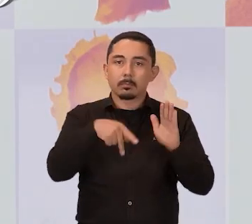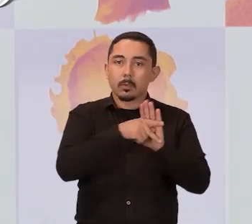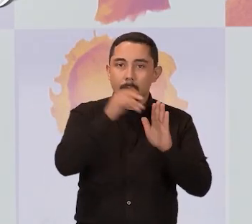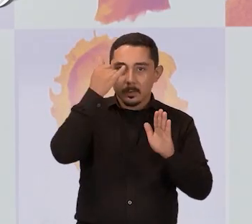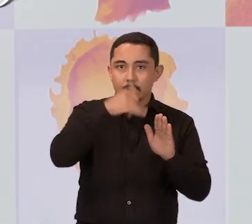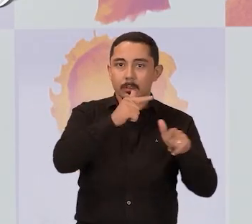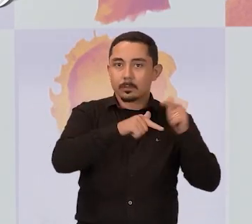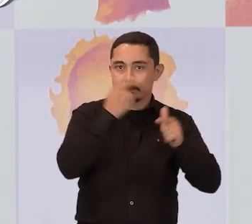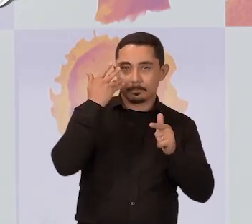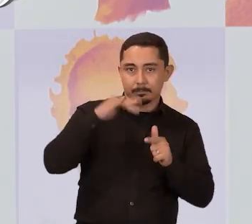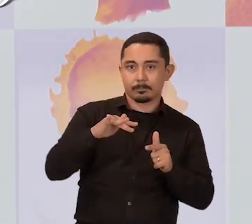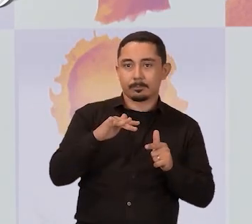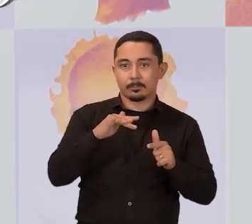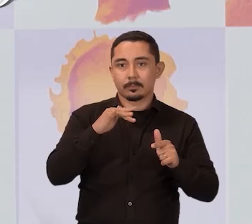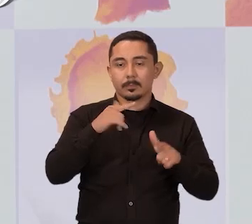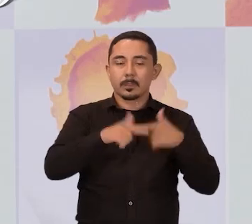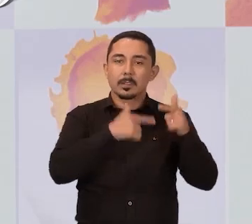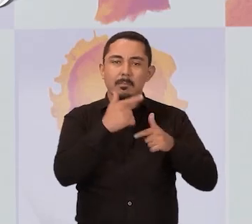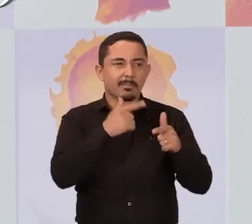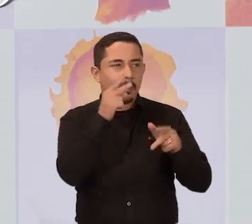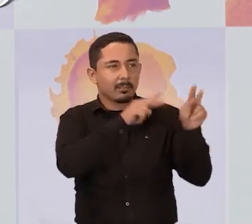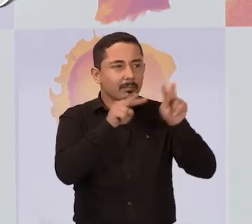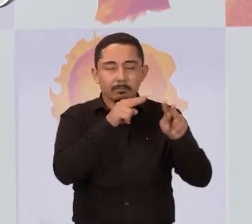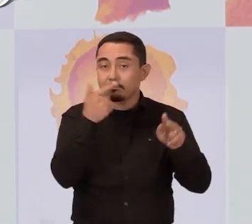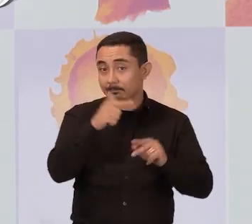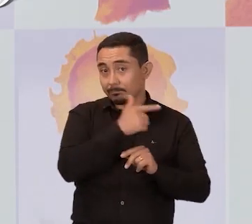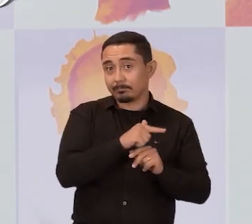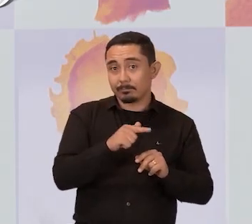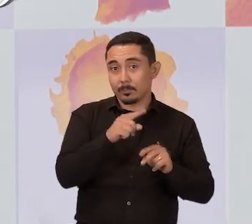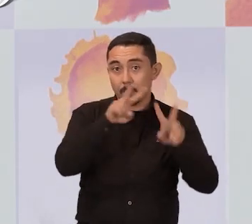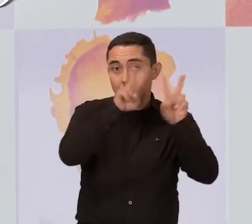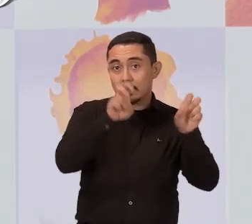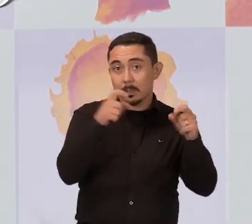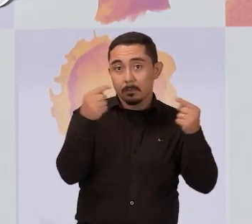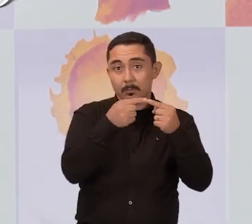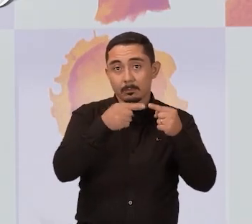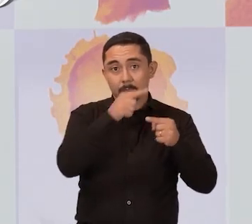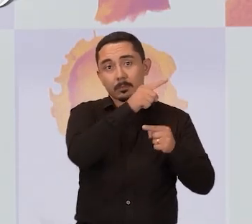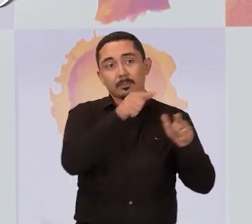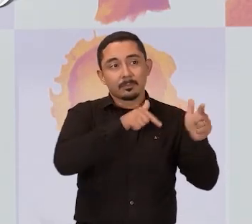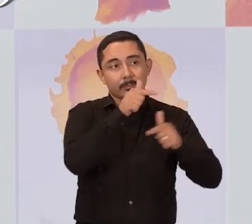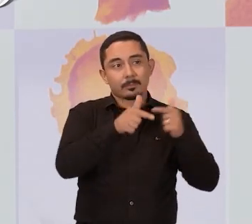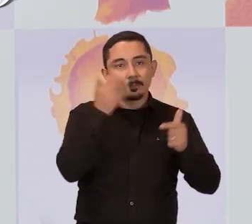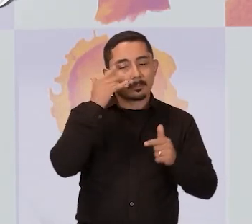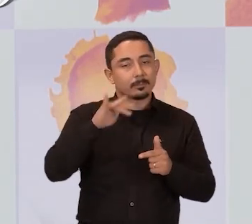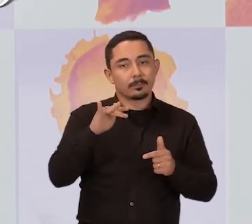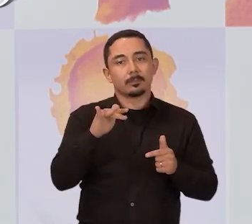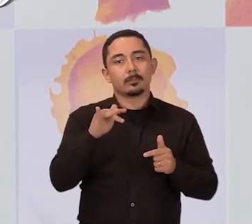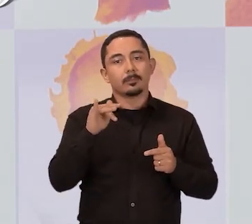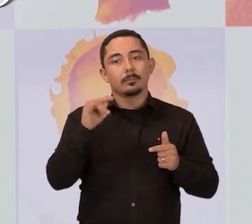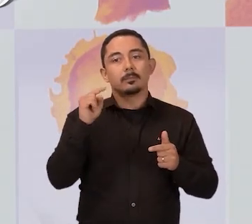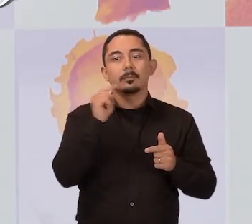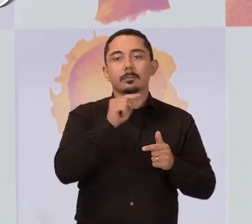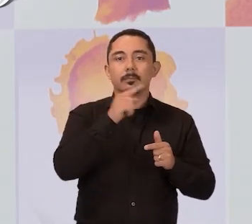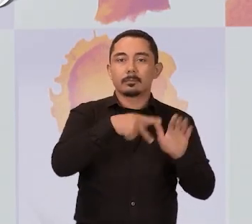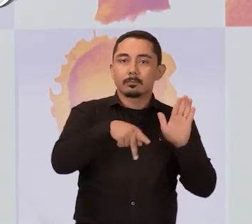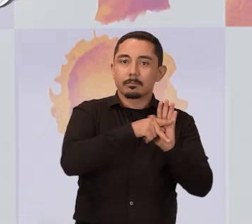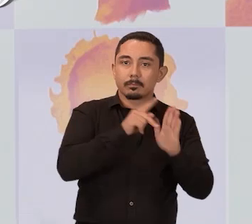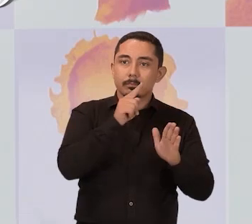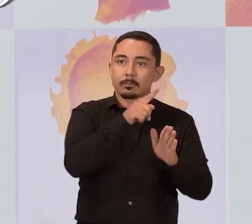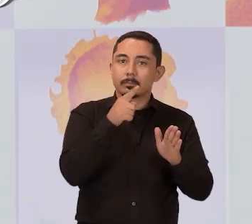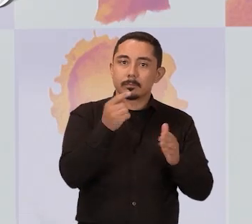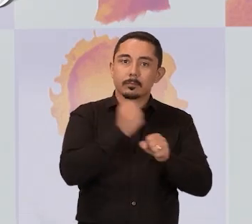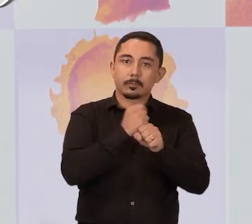trabalho infantil de 2024. O trabalho infantil que ninguém vê. O tema chama atenção para a invisibilização do trabalho infantil. De acordo